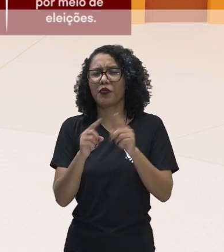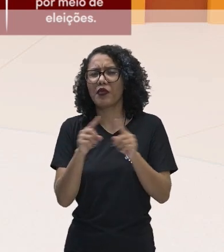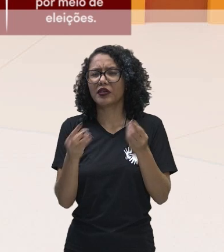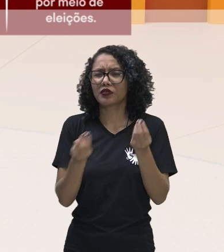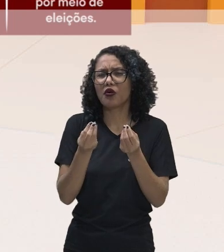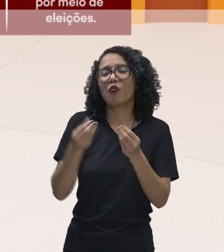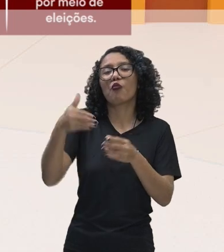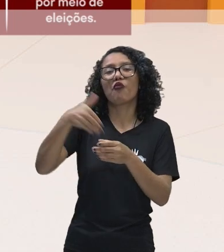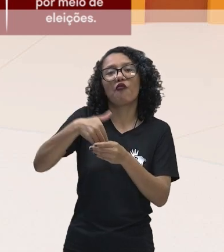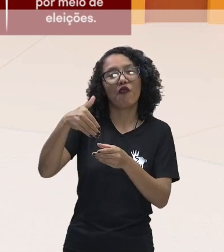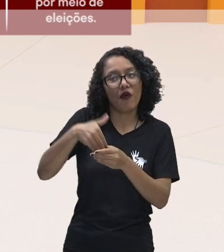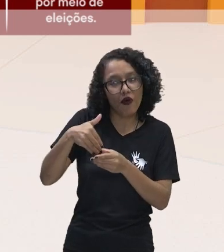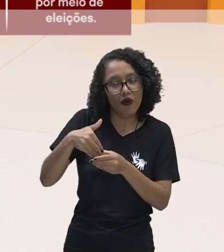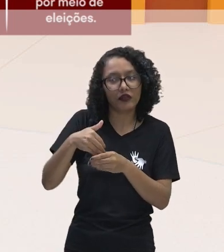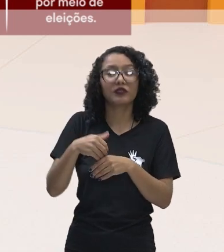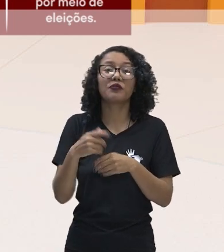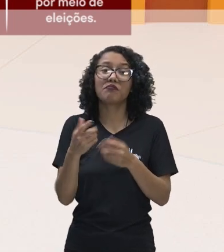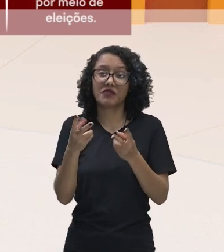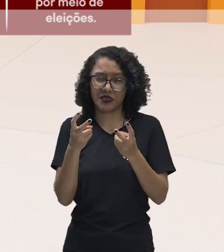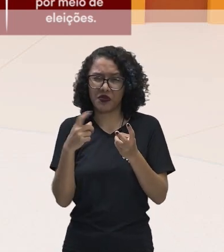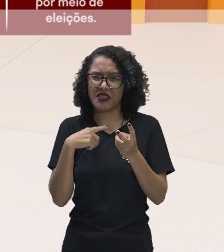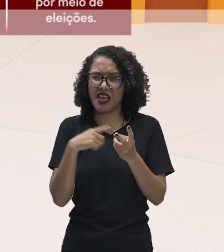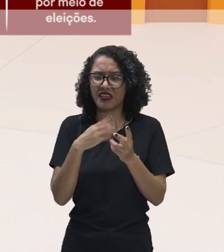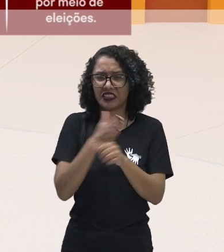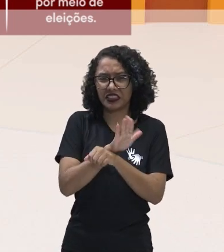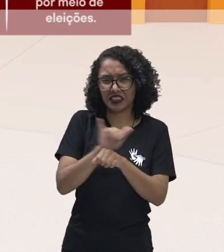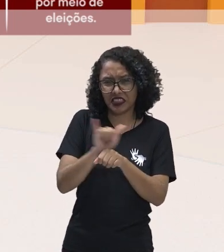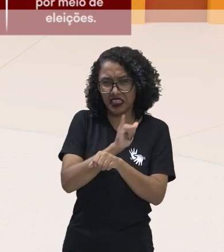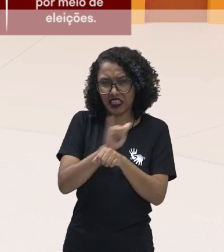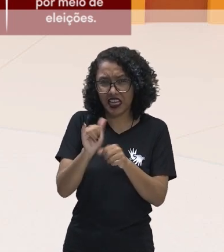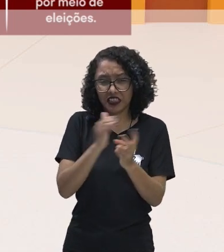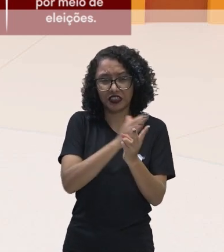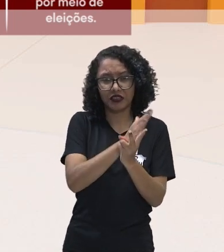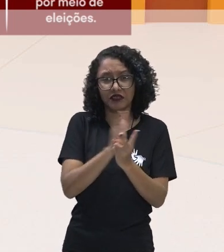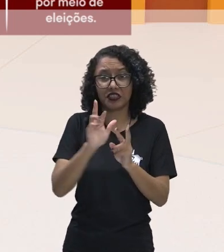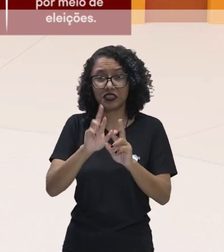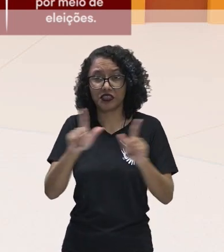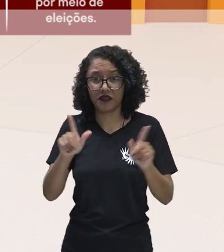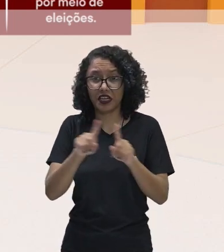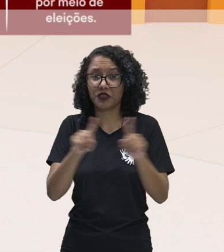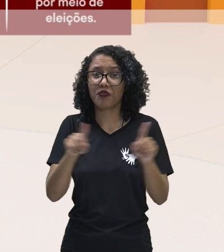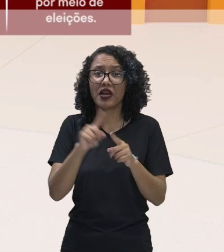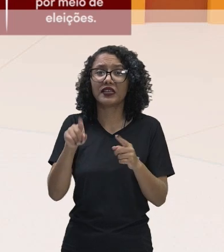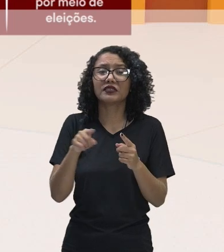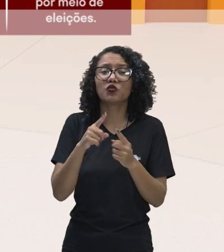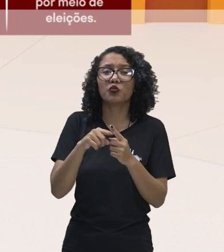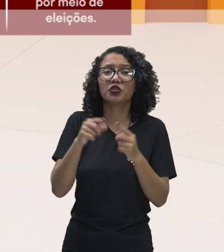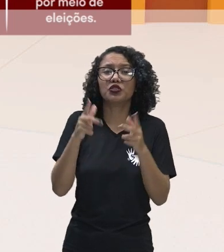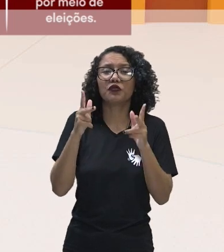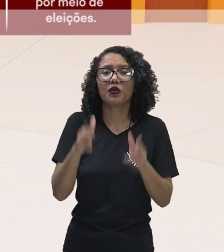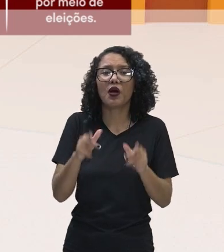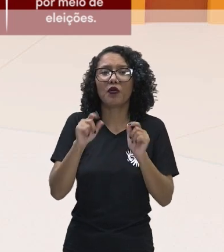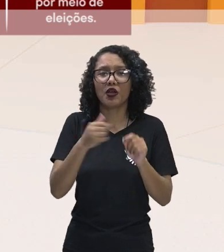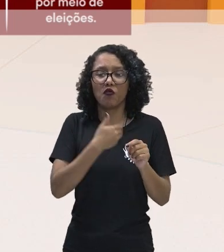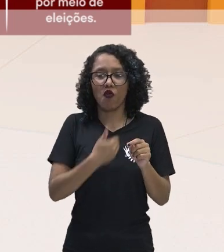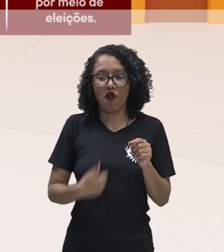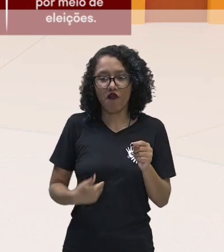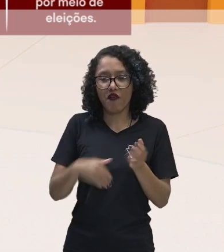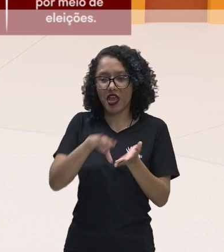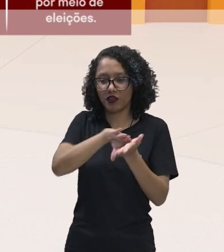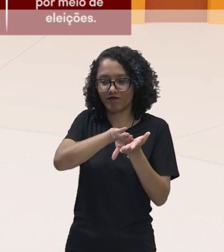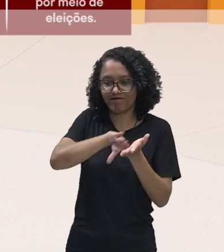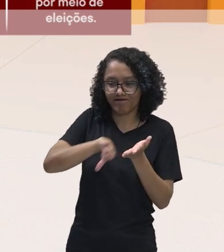percebe duas estratégias distintas, mas tinham o mesmo objetivo, né? A derrubada do governo, a instalação de uma nova